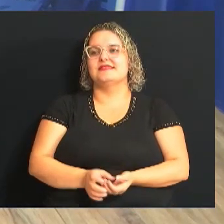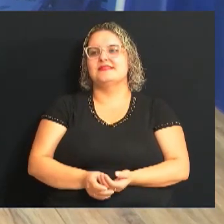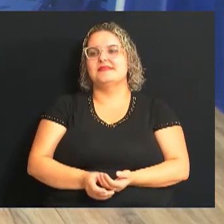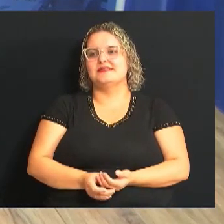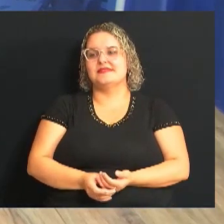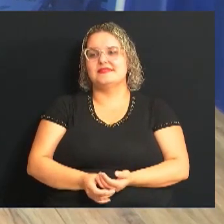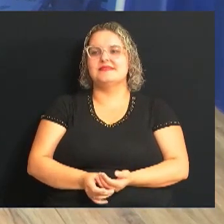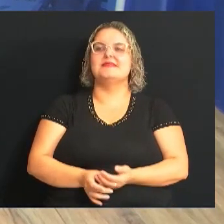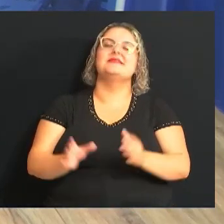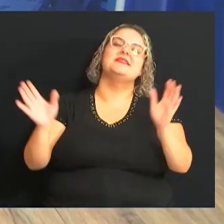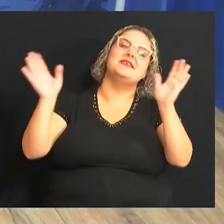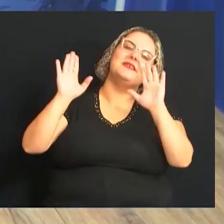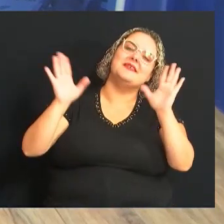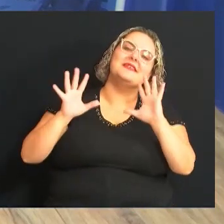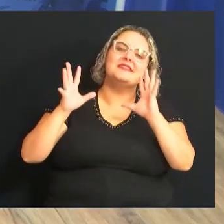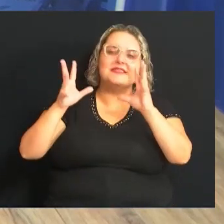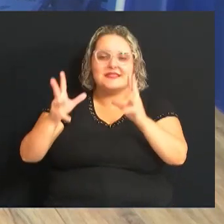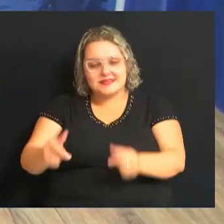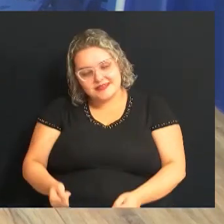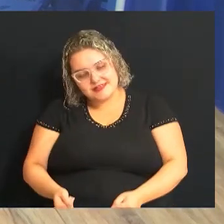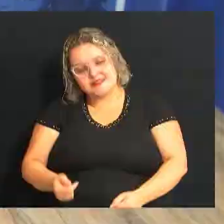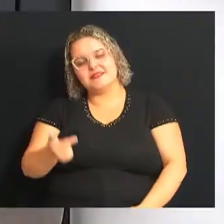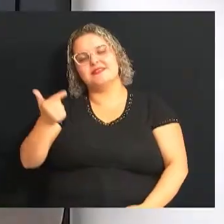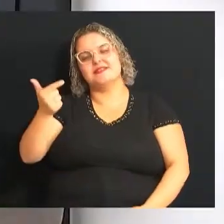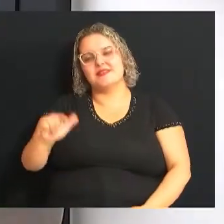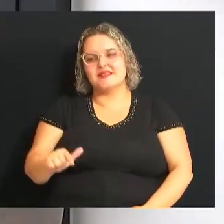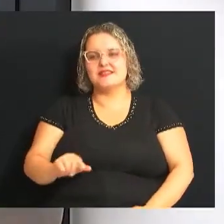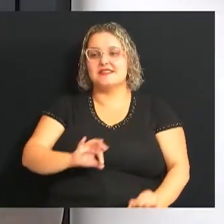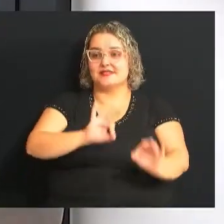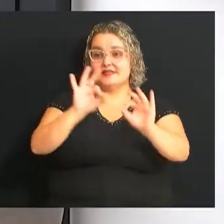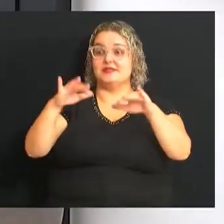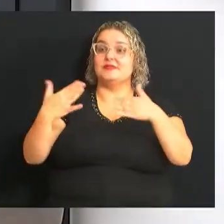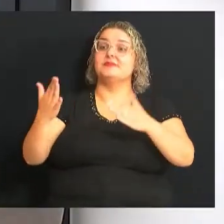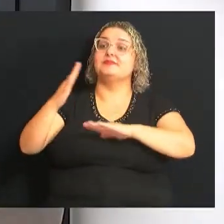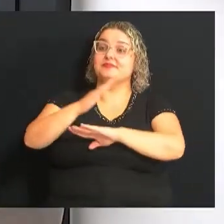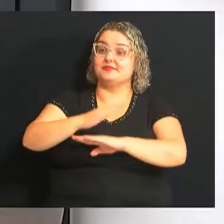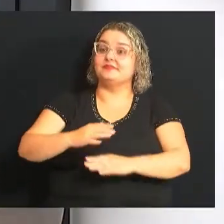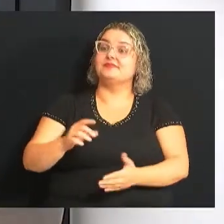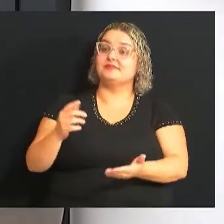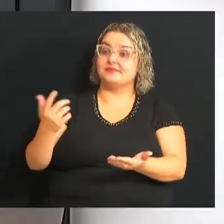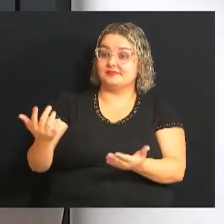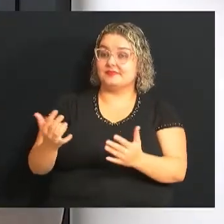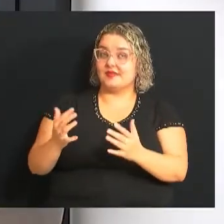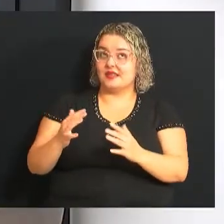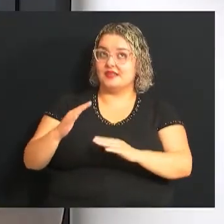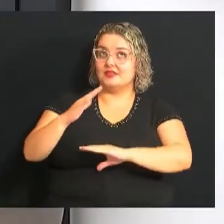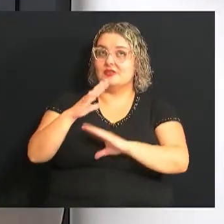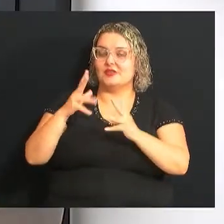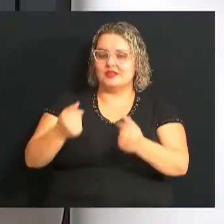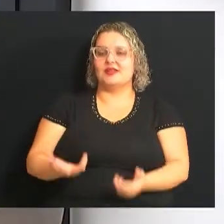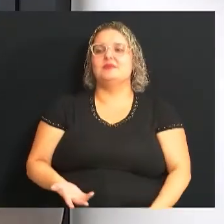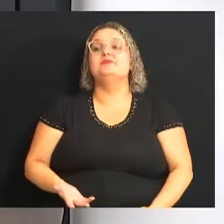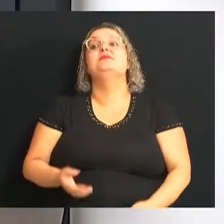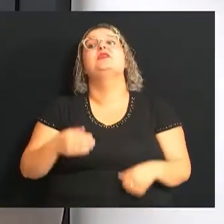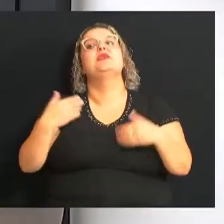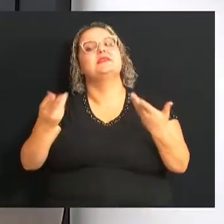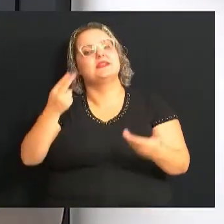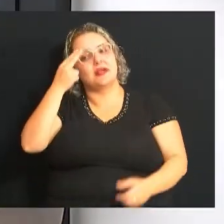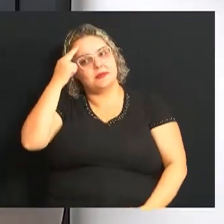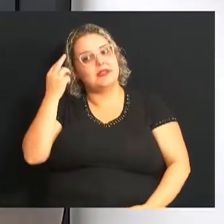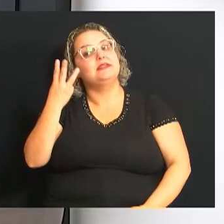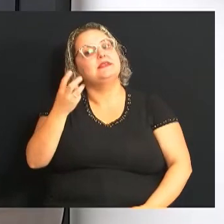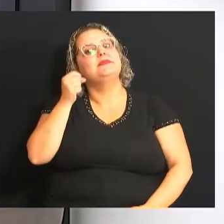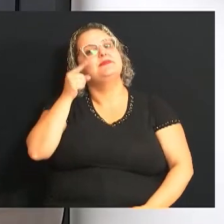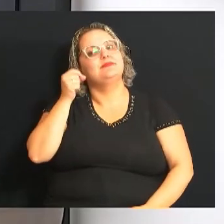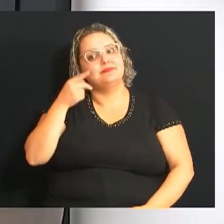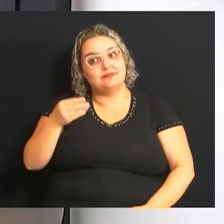Oi, de novo para todo mundo que está aí acompanhando a TV Câmara. Pois é, Gabriel, eu tenho os meus 3 gatinhos lá em casa, já passei por